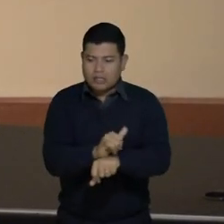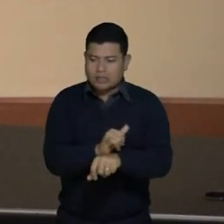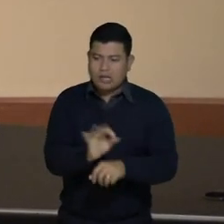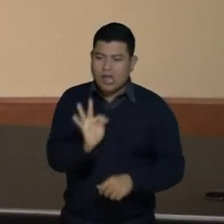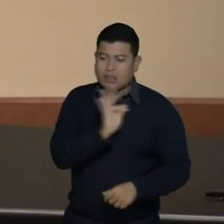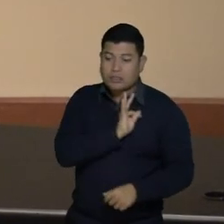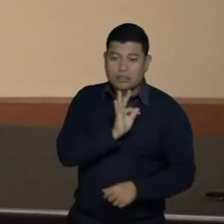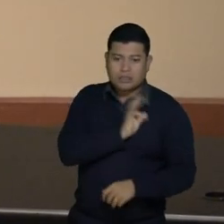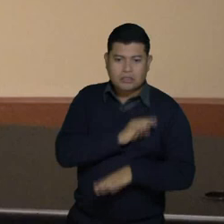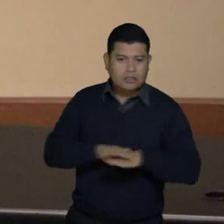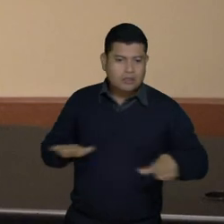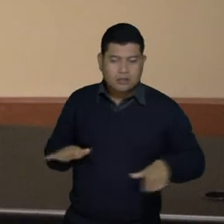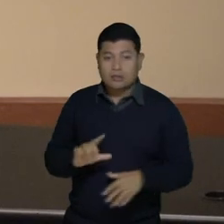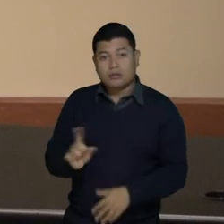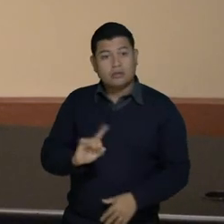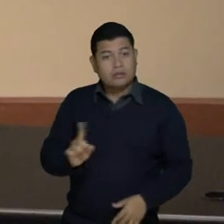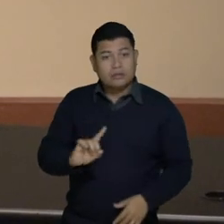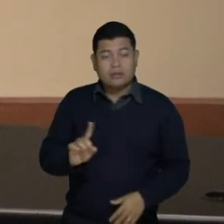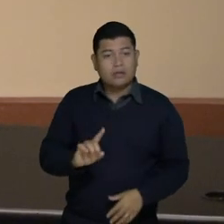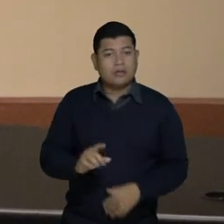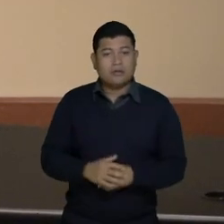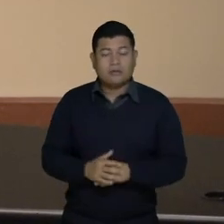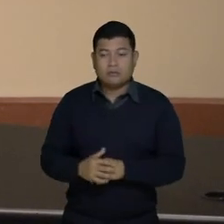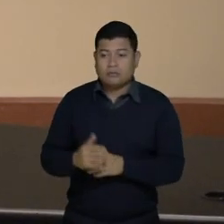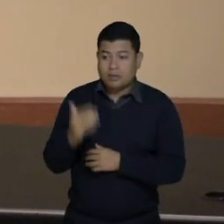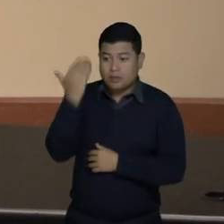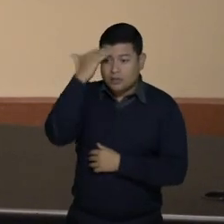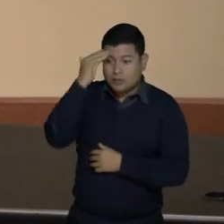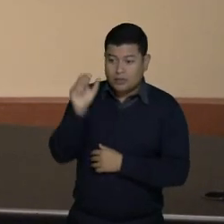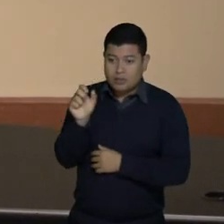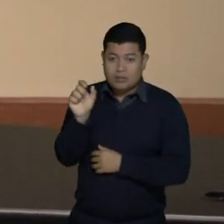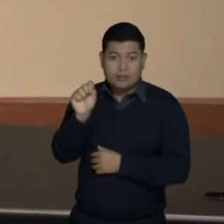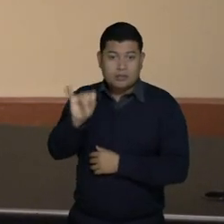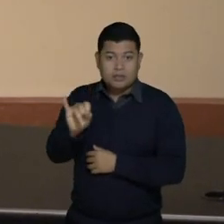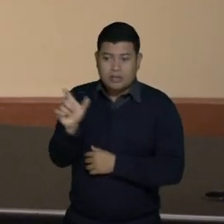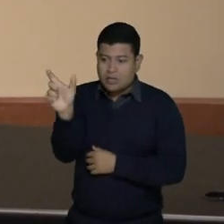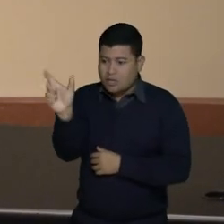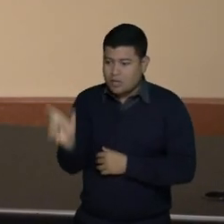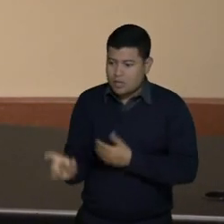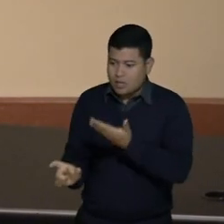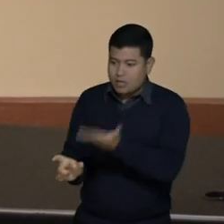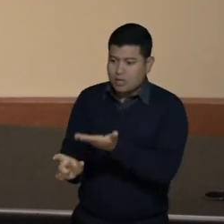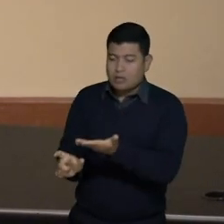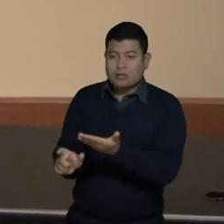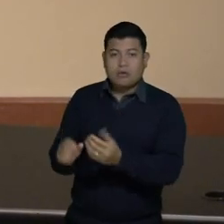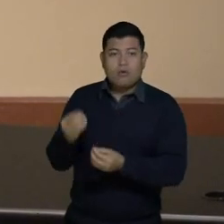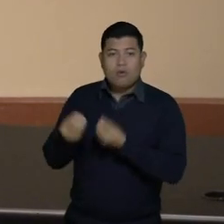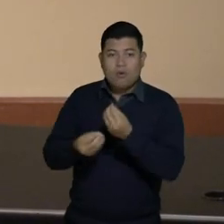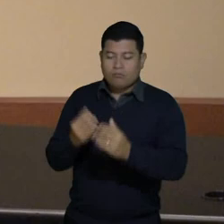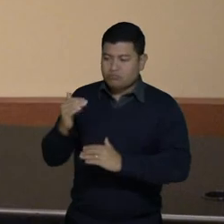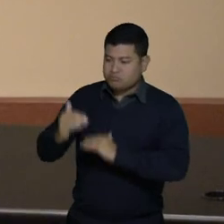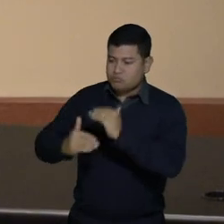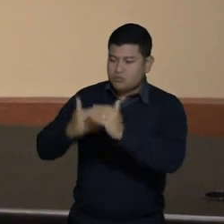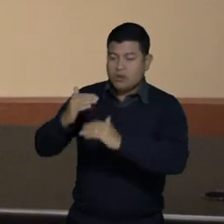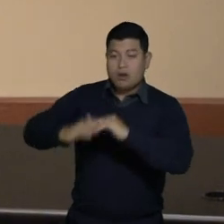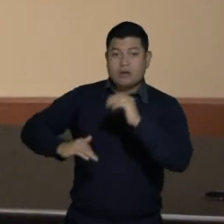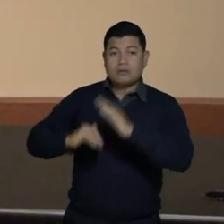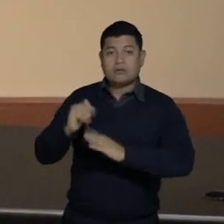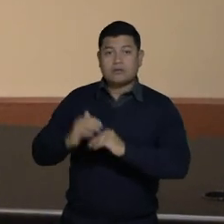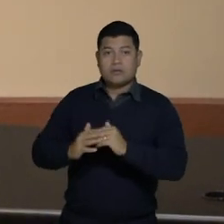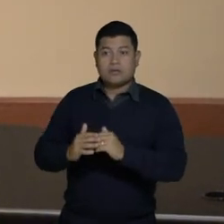sim para compreender esse sujeito e desenvolver competências para a